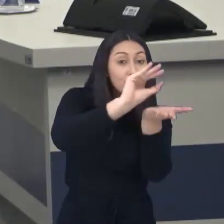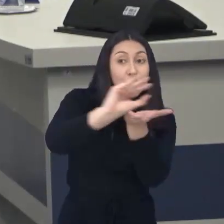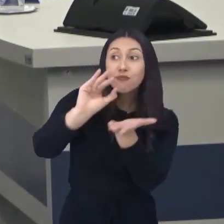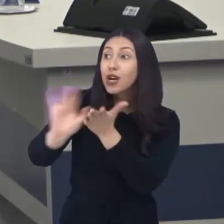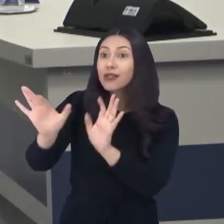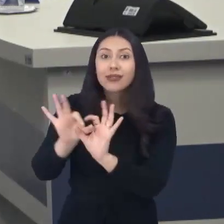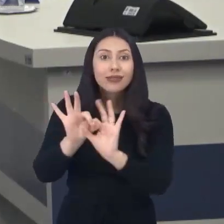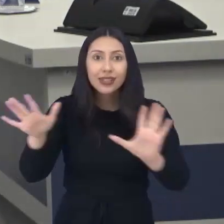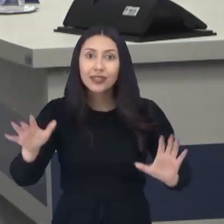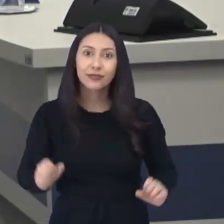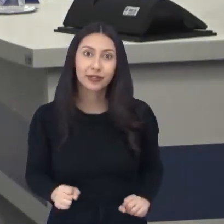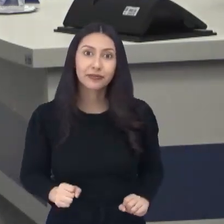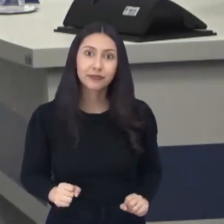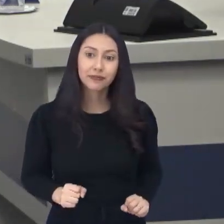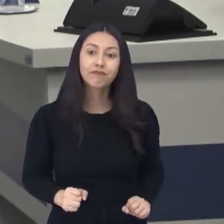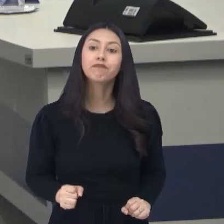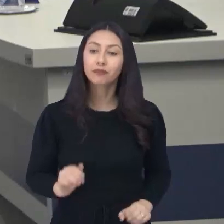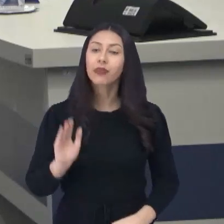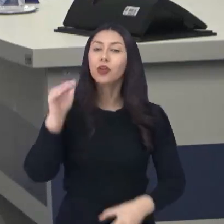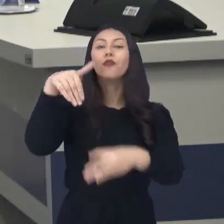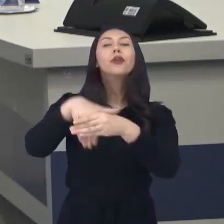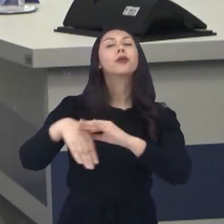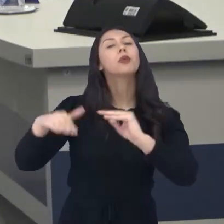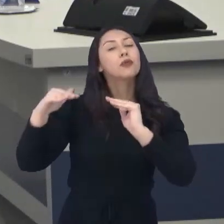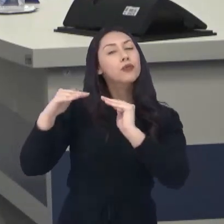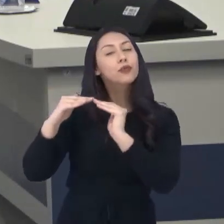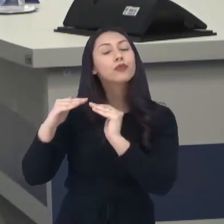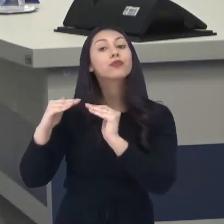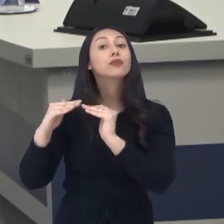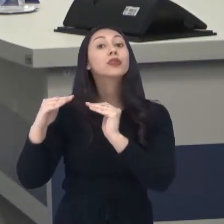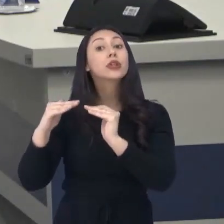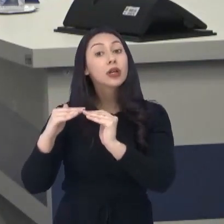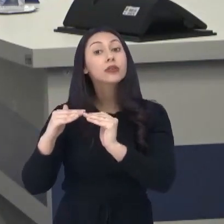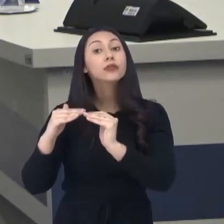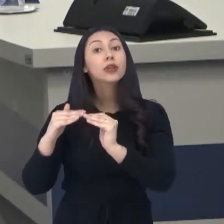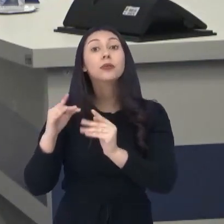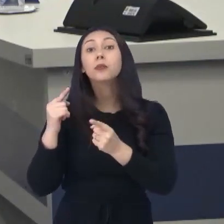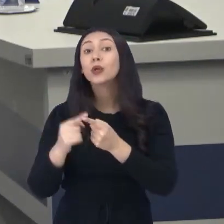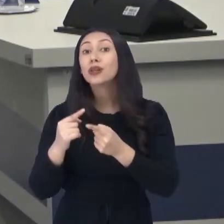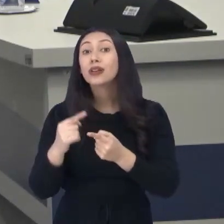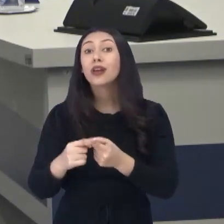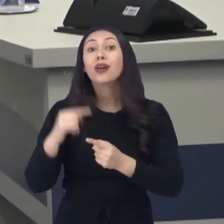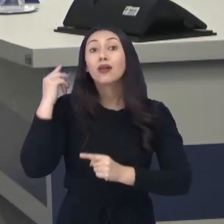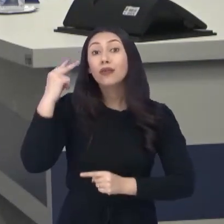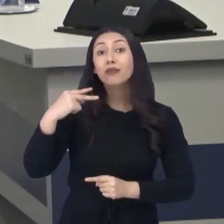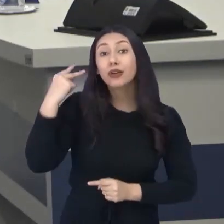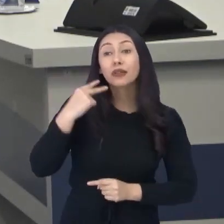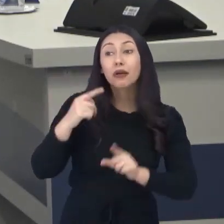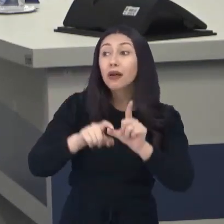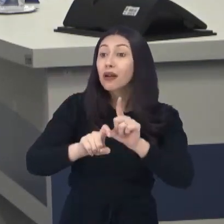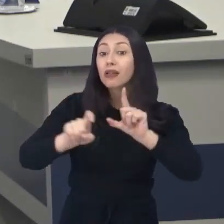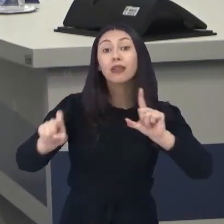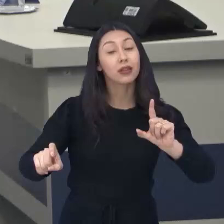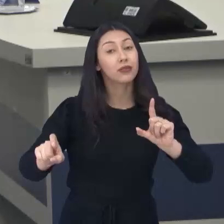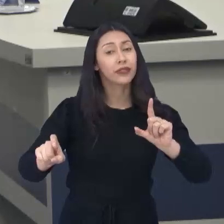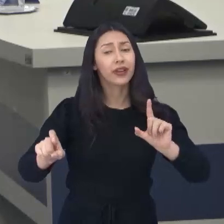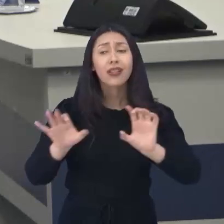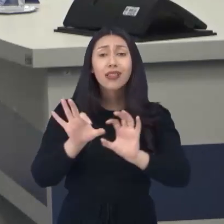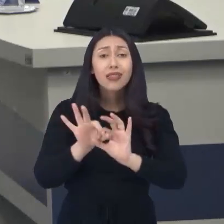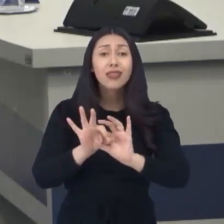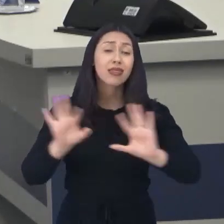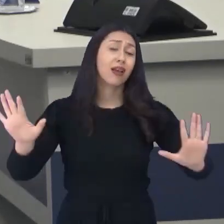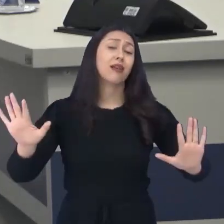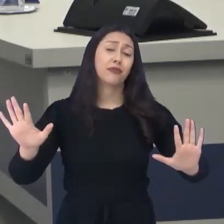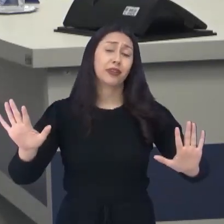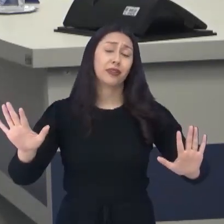impositiva, né? Então, votaremos favorável isso por ser independência aos vereadores, independência e